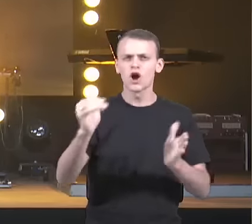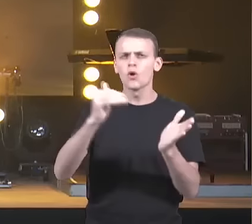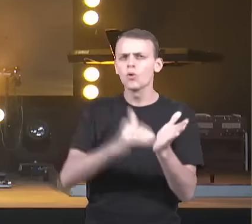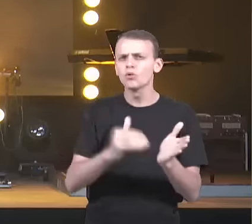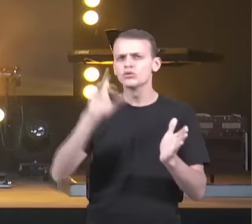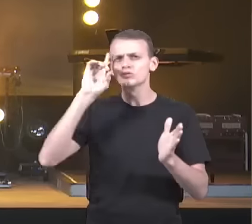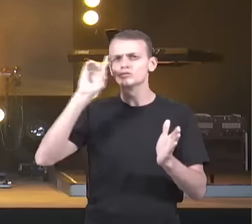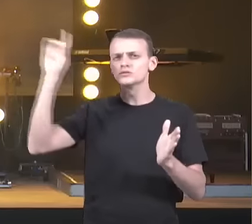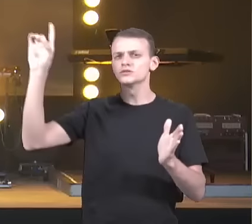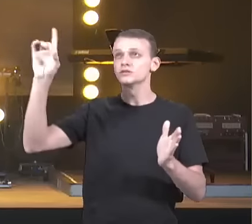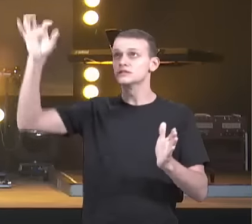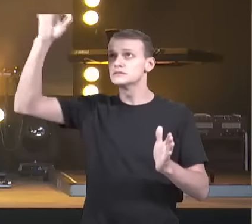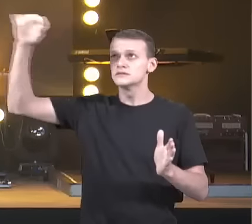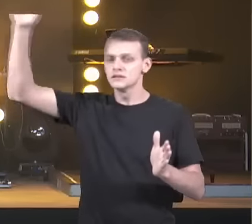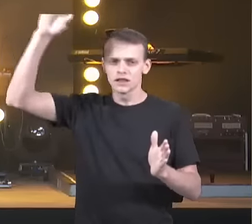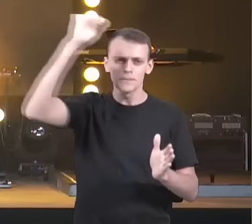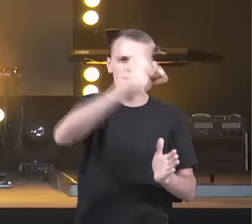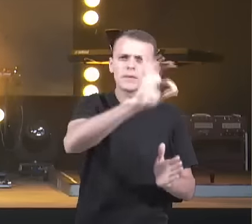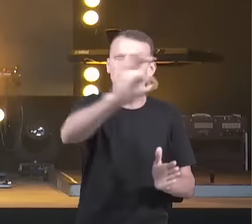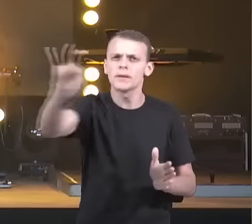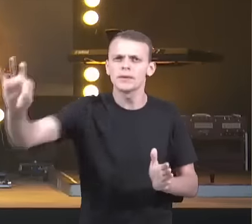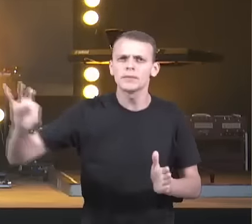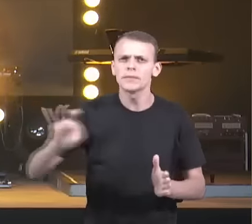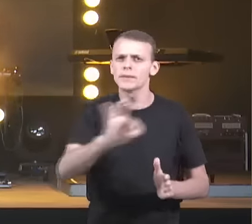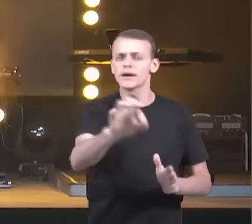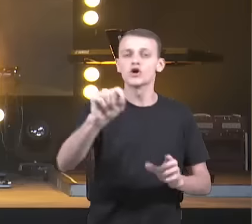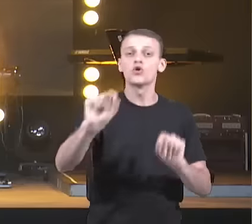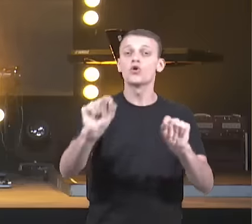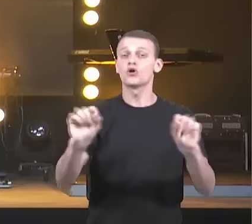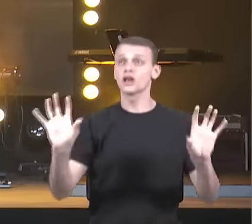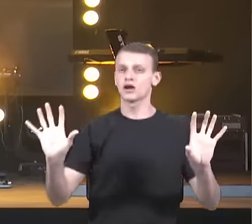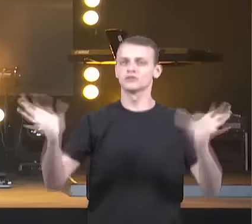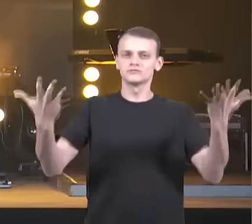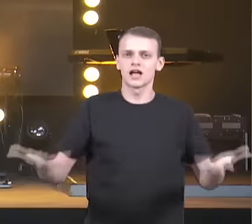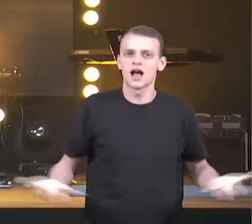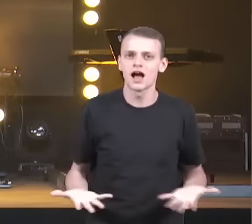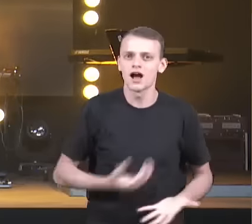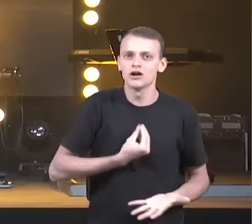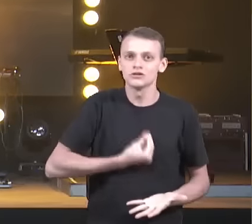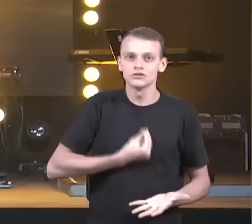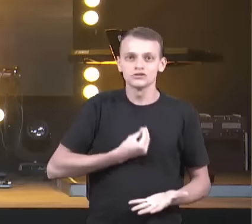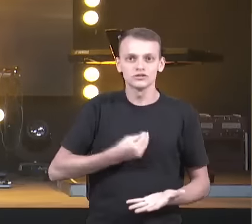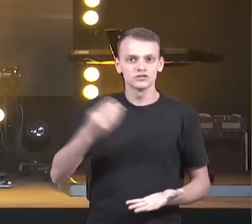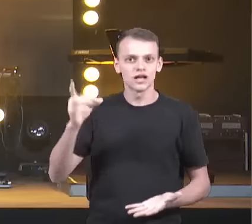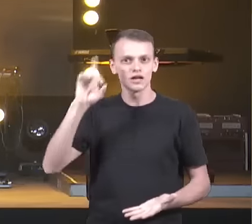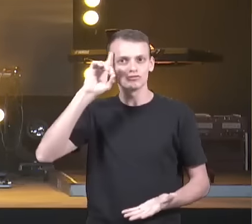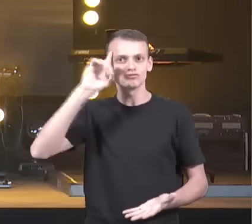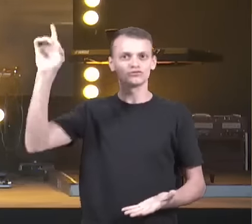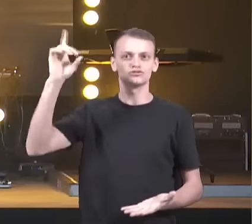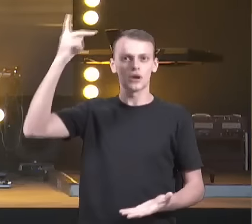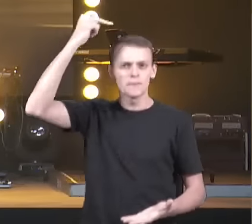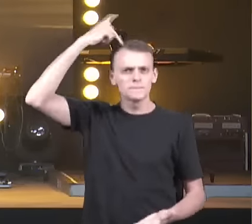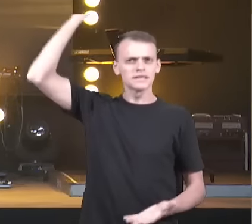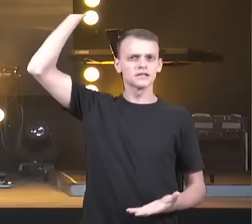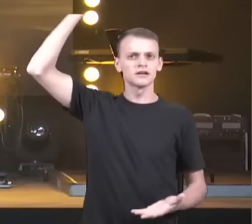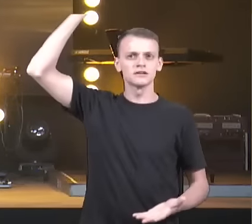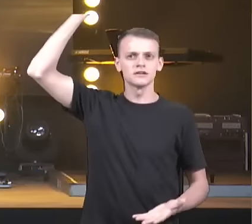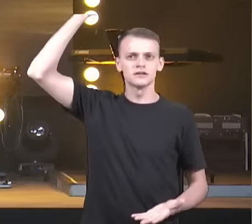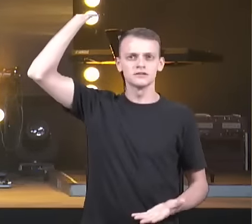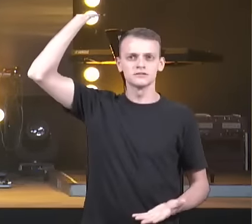onde o Espírito seria derramado sobre toda a carne, estava acontecendo em tempo real, no dia de Pentecostes, no século